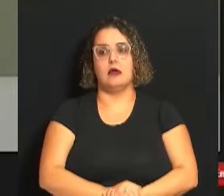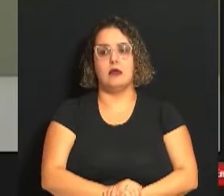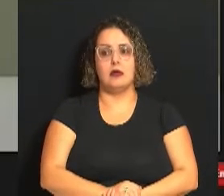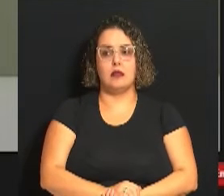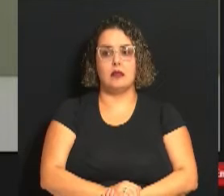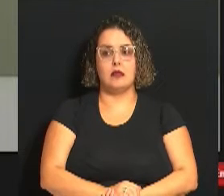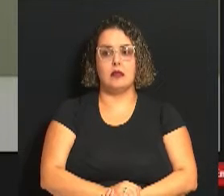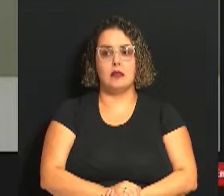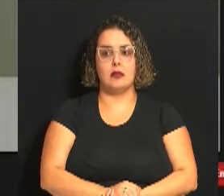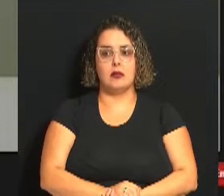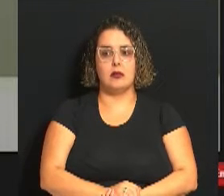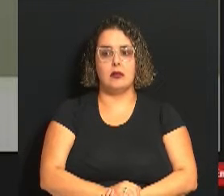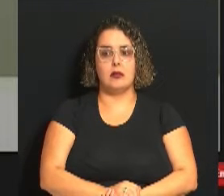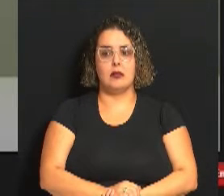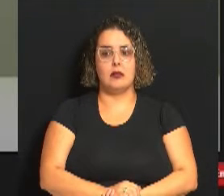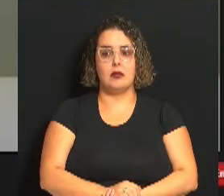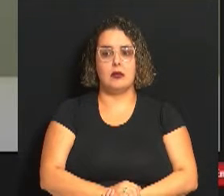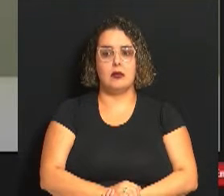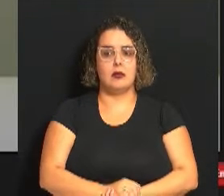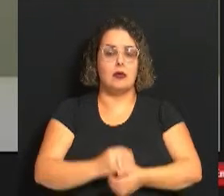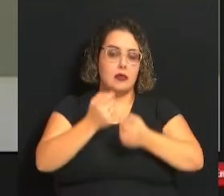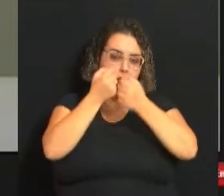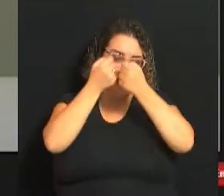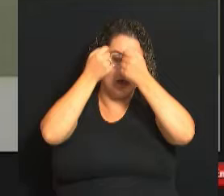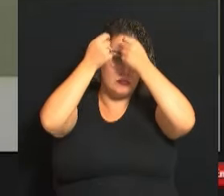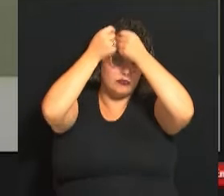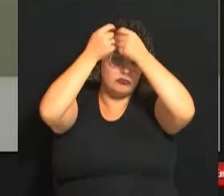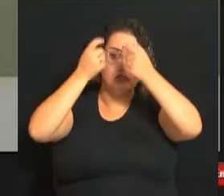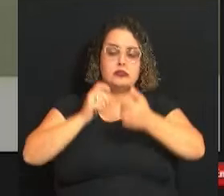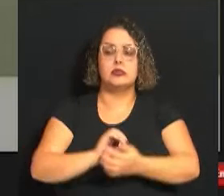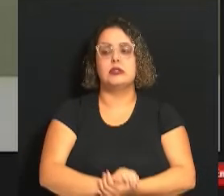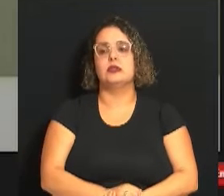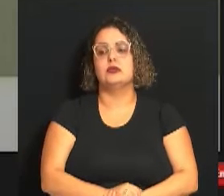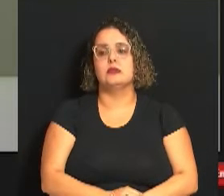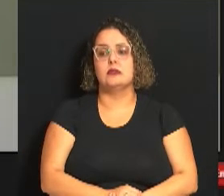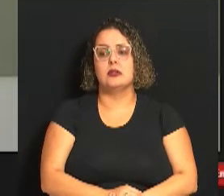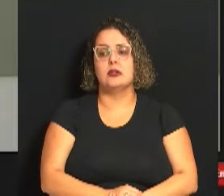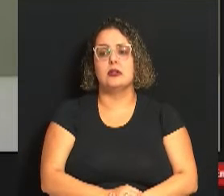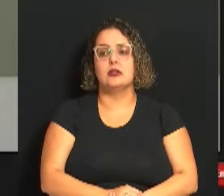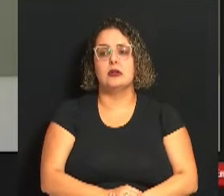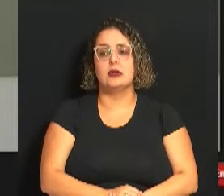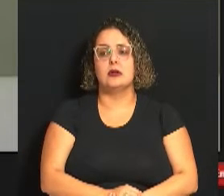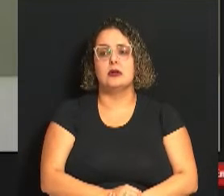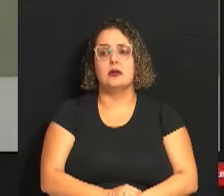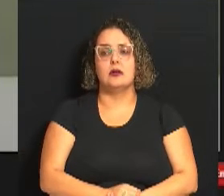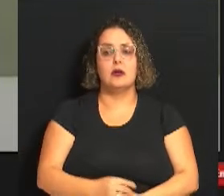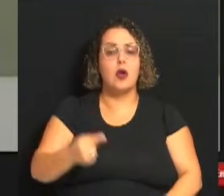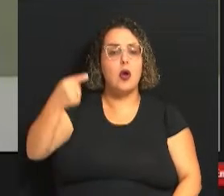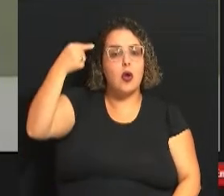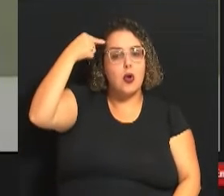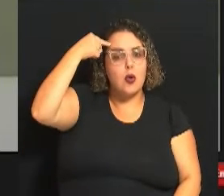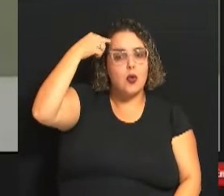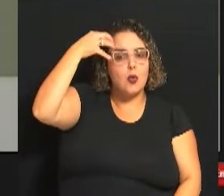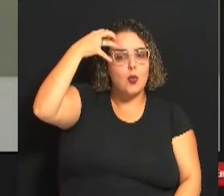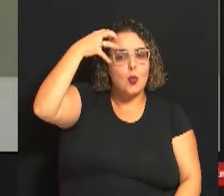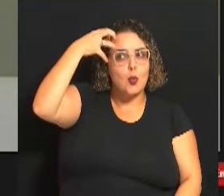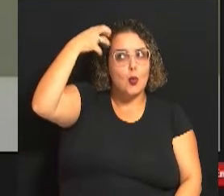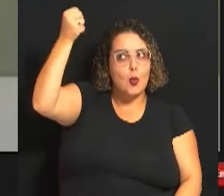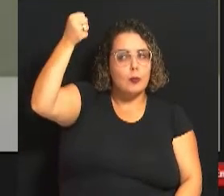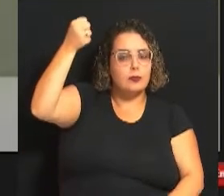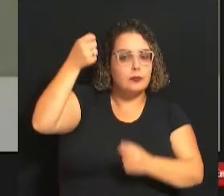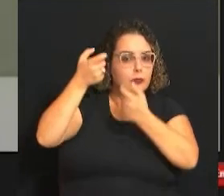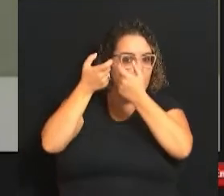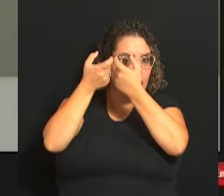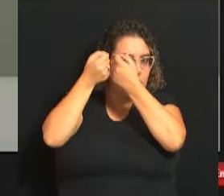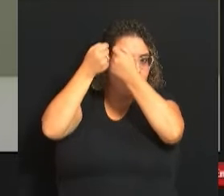incisão e esse tumor, a maioria das vezes, ele é aspirado, né, através